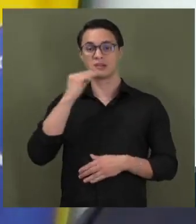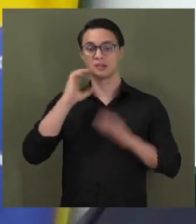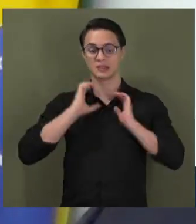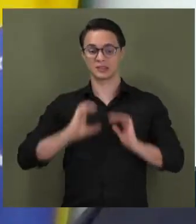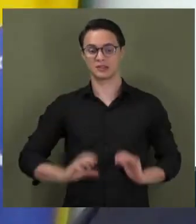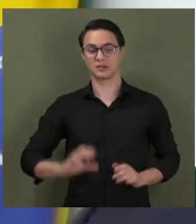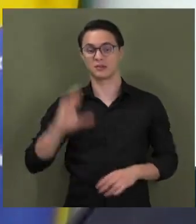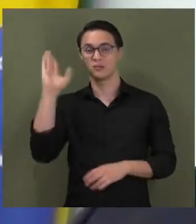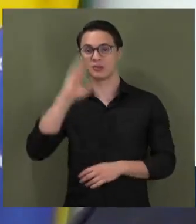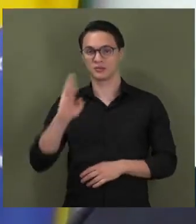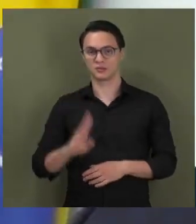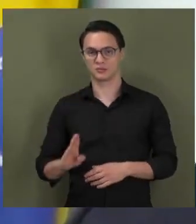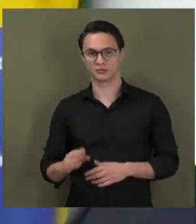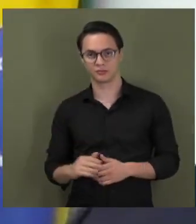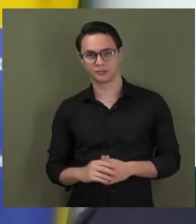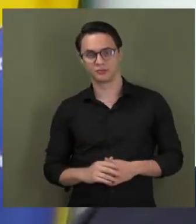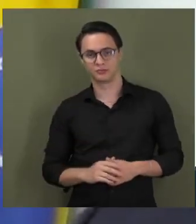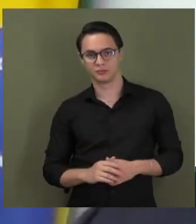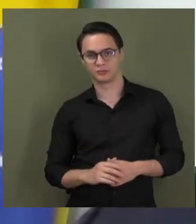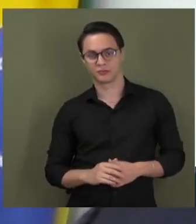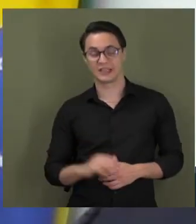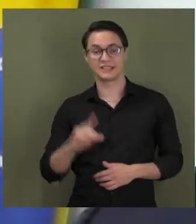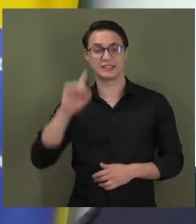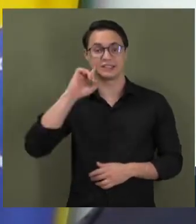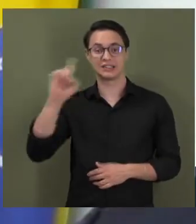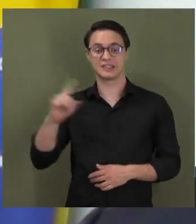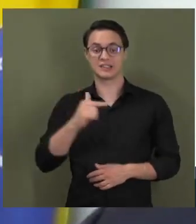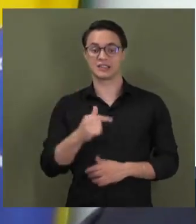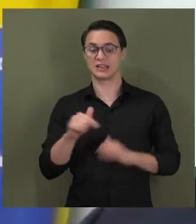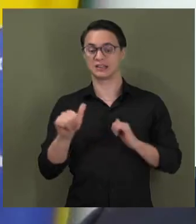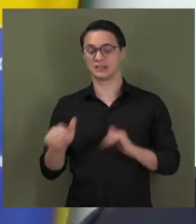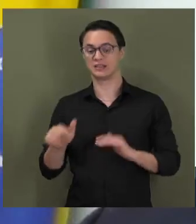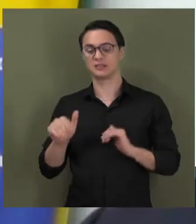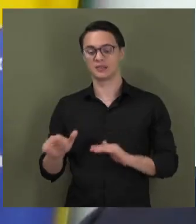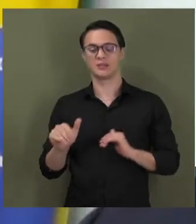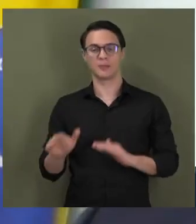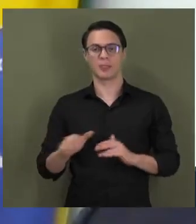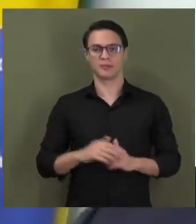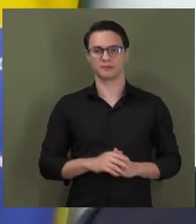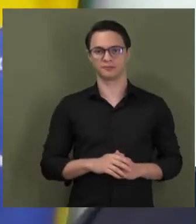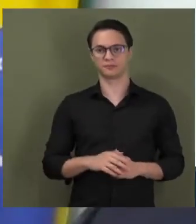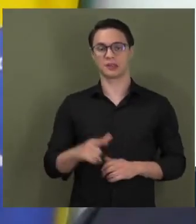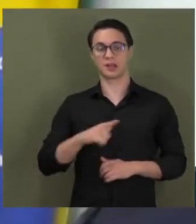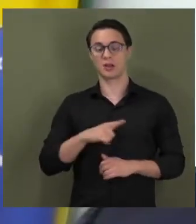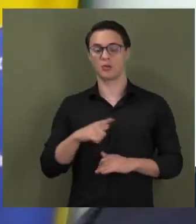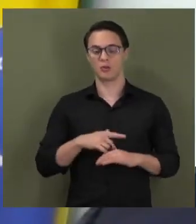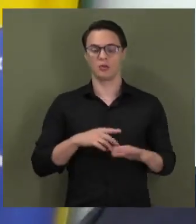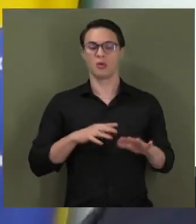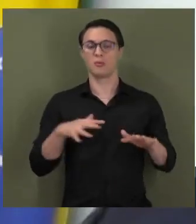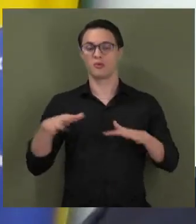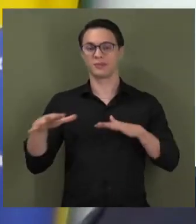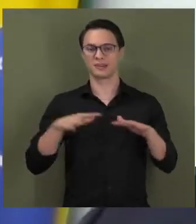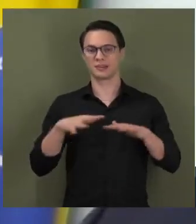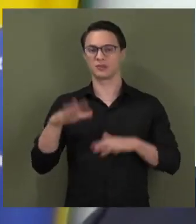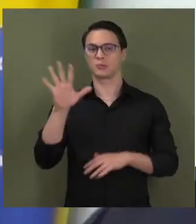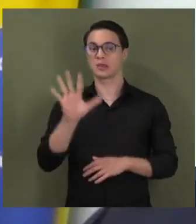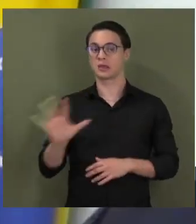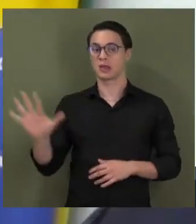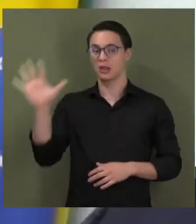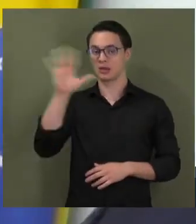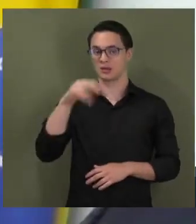brasileiros. Dia 7 de setembro, nós teremos uma grande mobilização nacional,